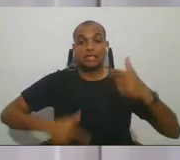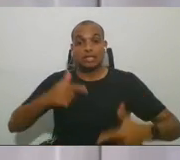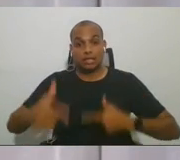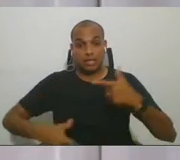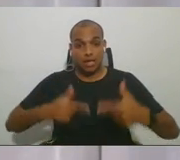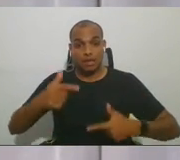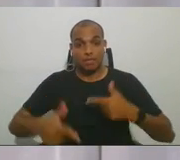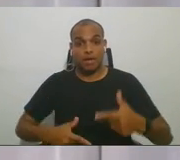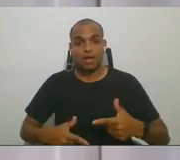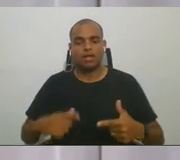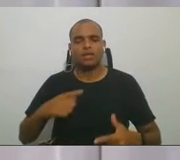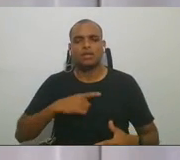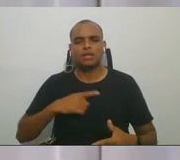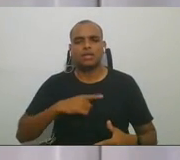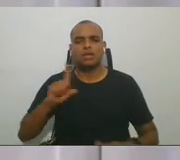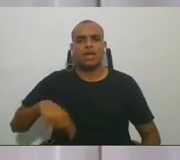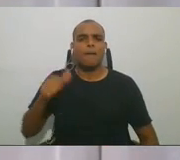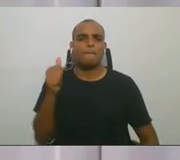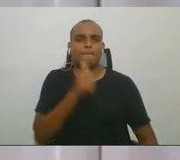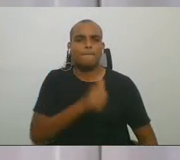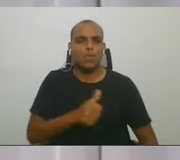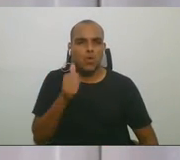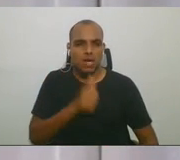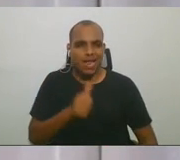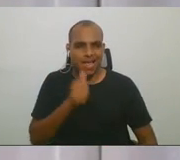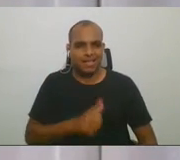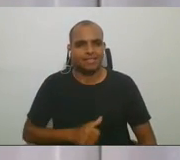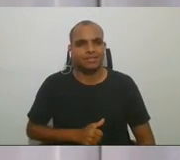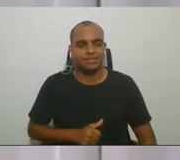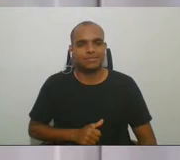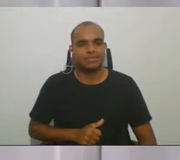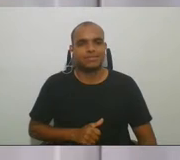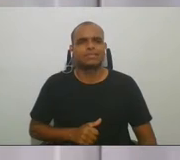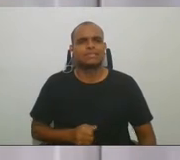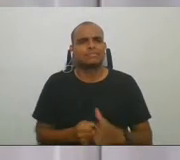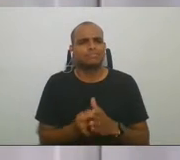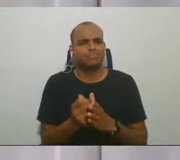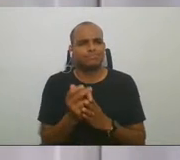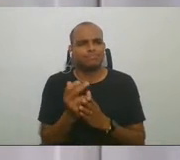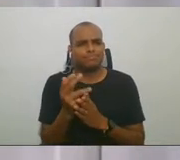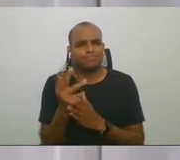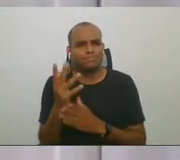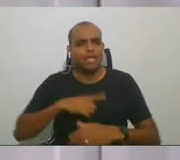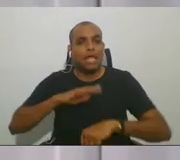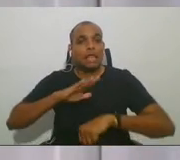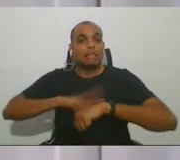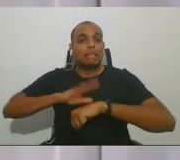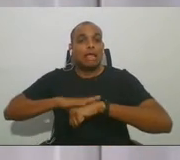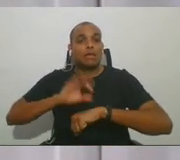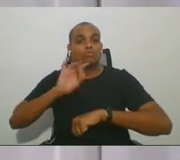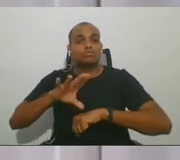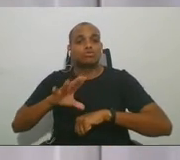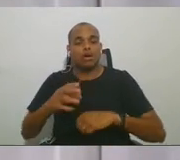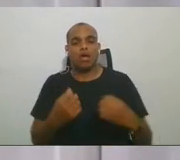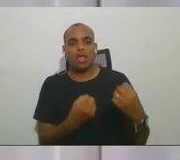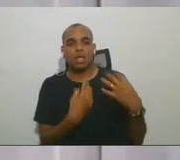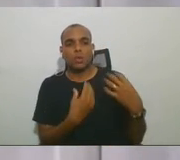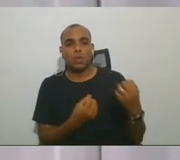recai sobre as mulheres, pelo que, com frequência, apenas têm tempo para receber uma